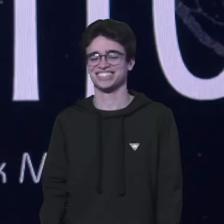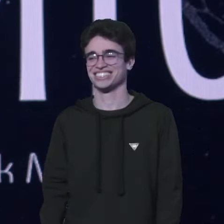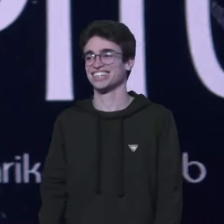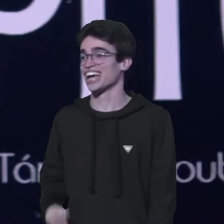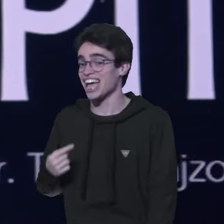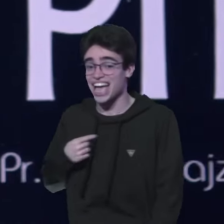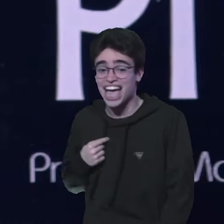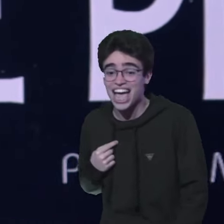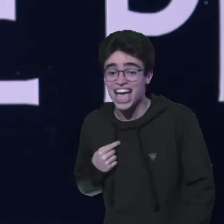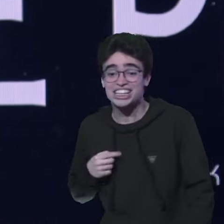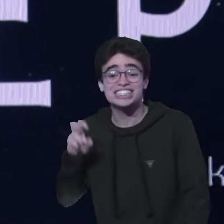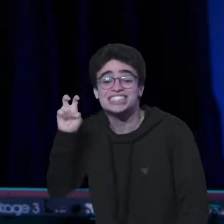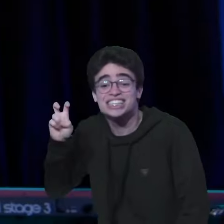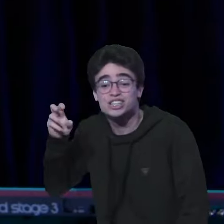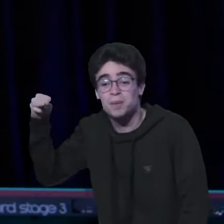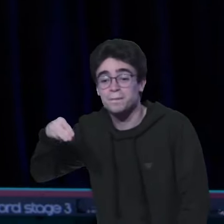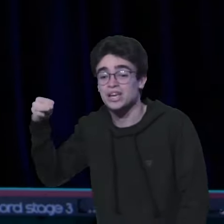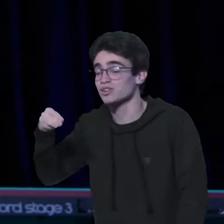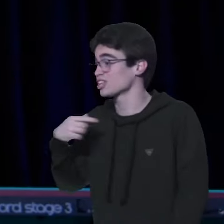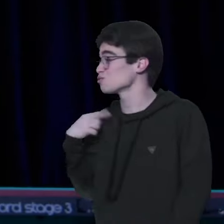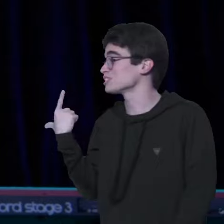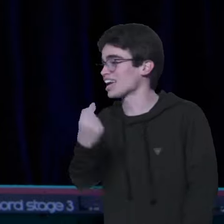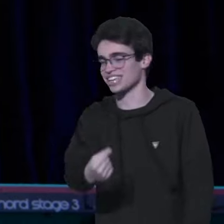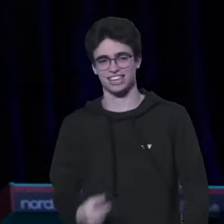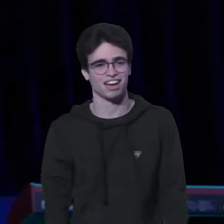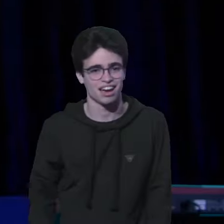Eu fiquei 5 minutos fora do quarto, irmão.